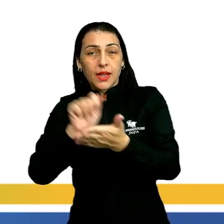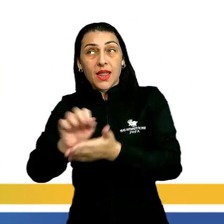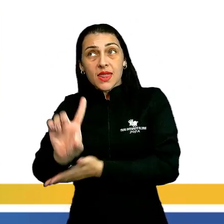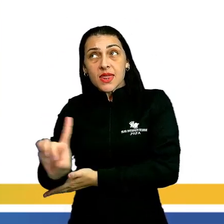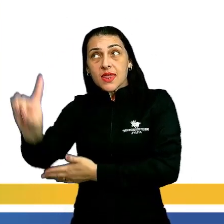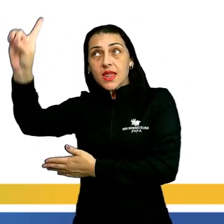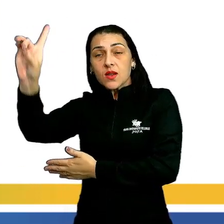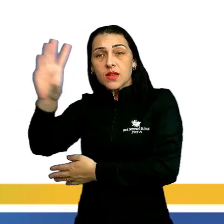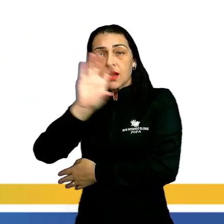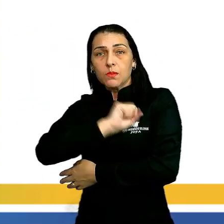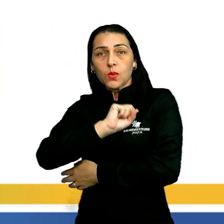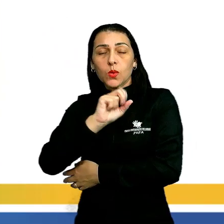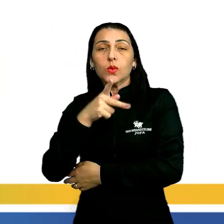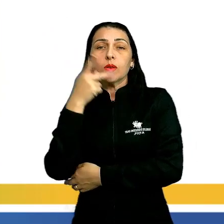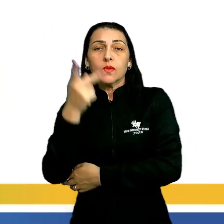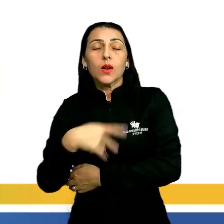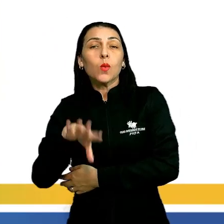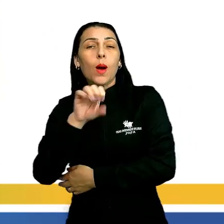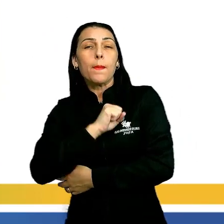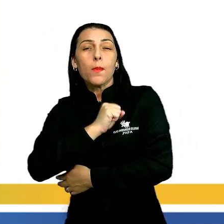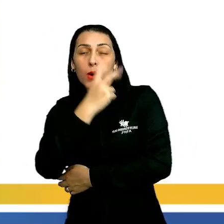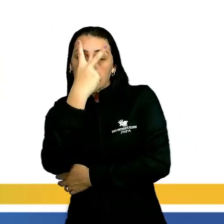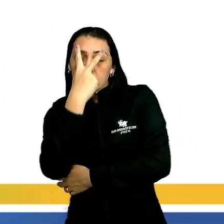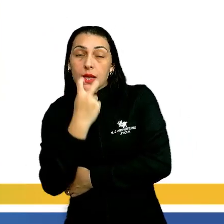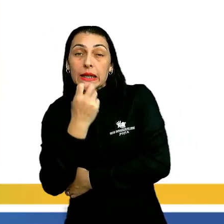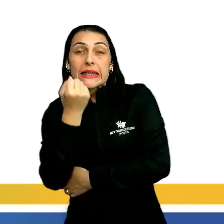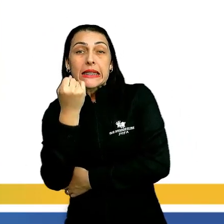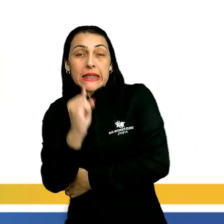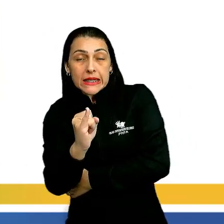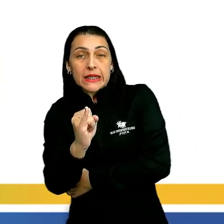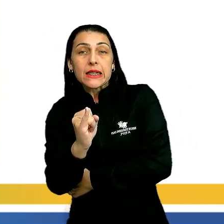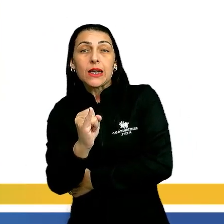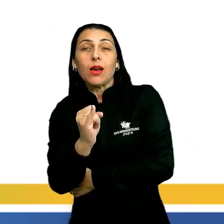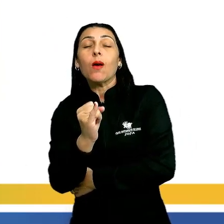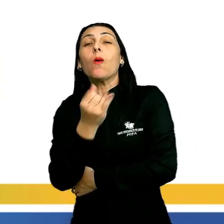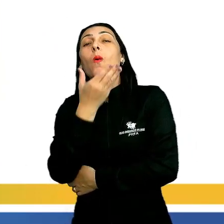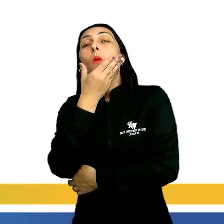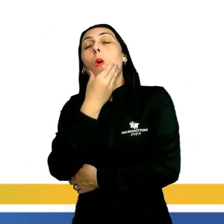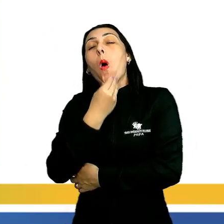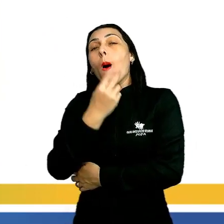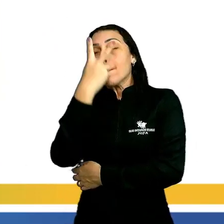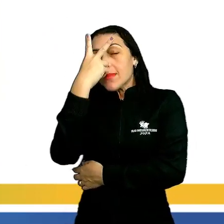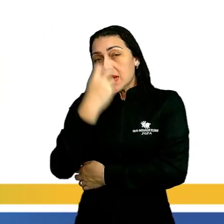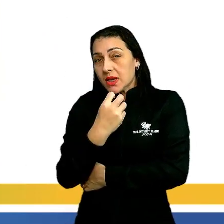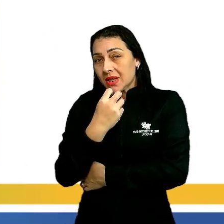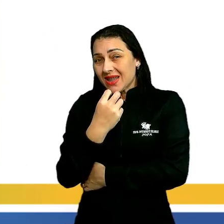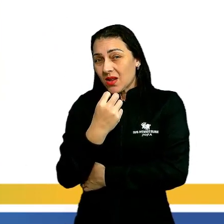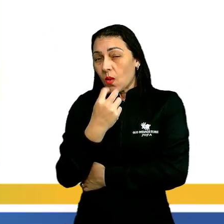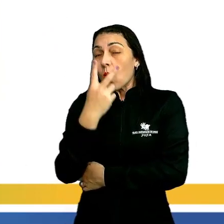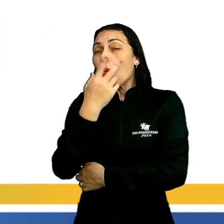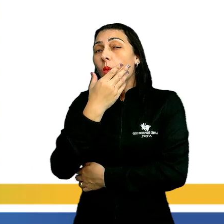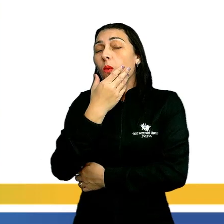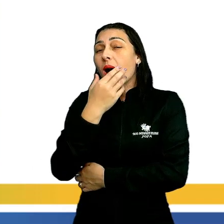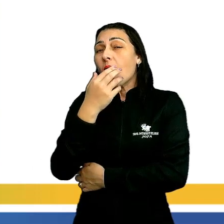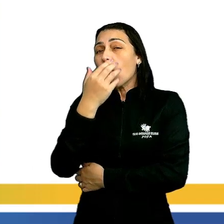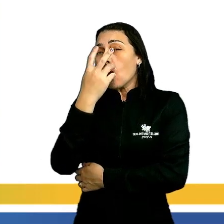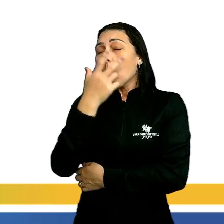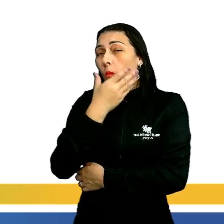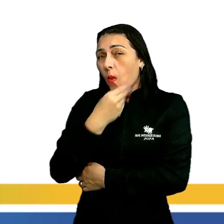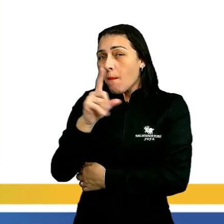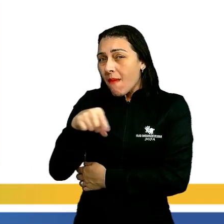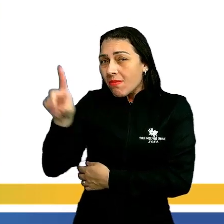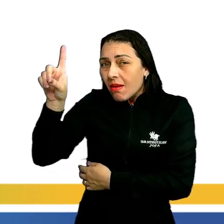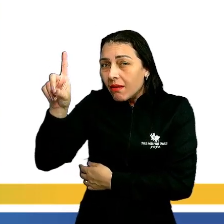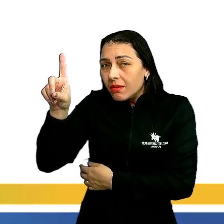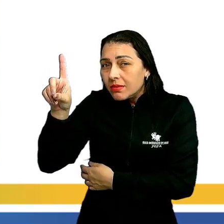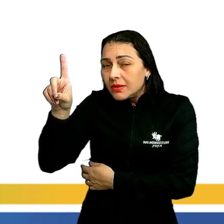é amor. A gente diz que o amor é cego. Se o Altamiro é cego, então o Altamiro é Deus?